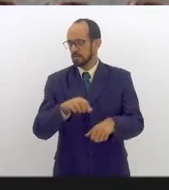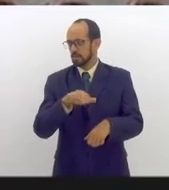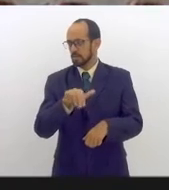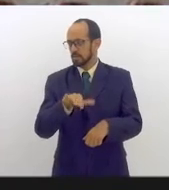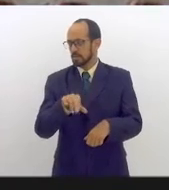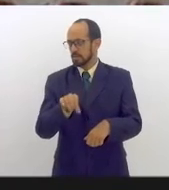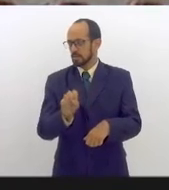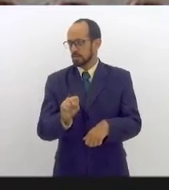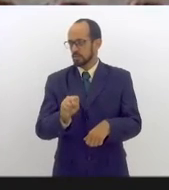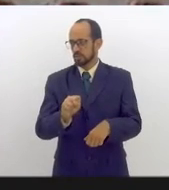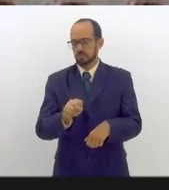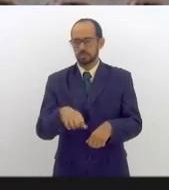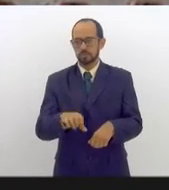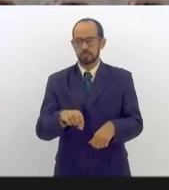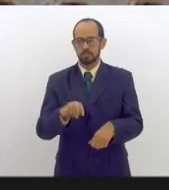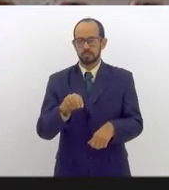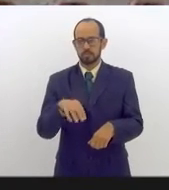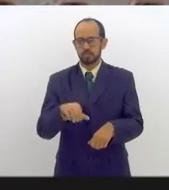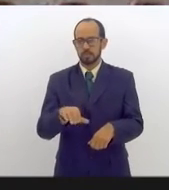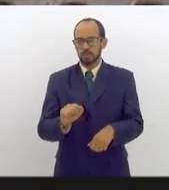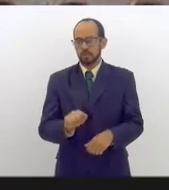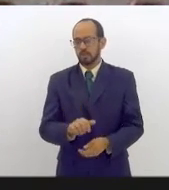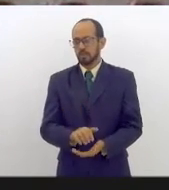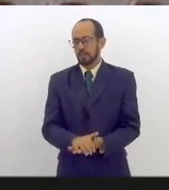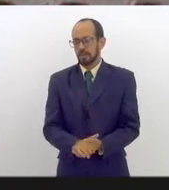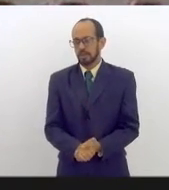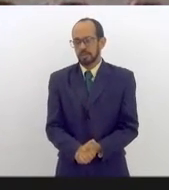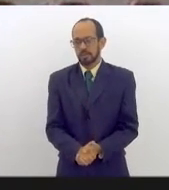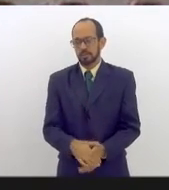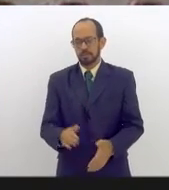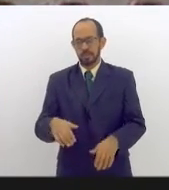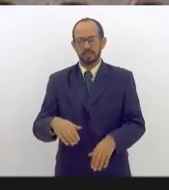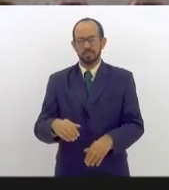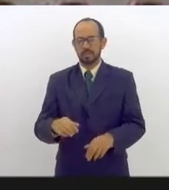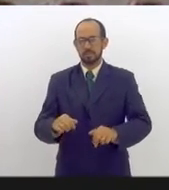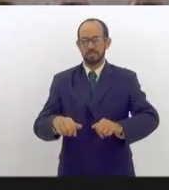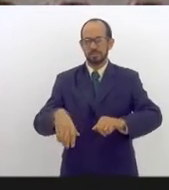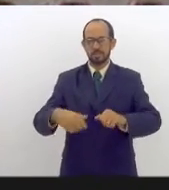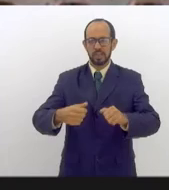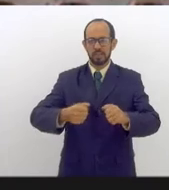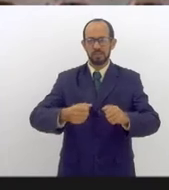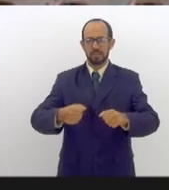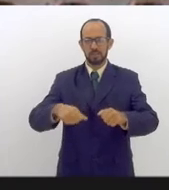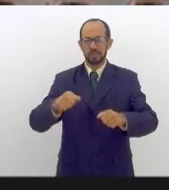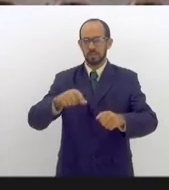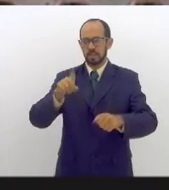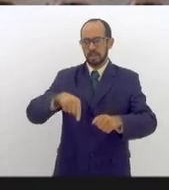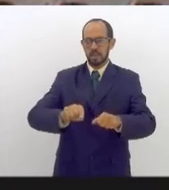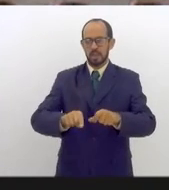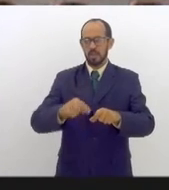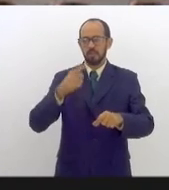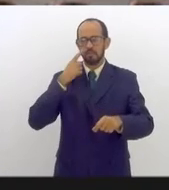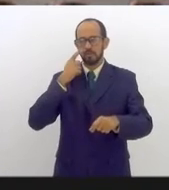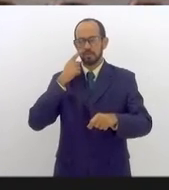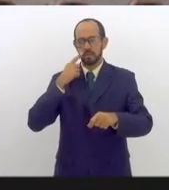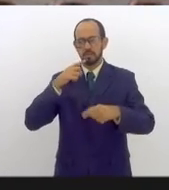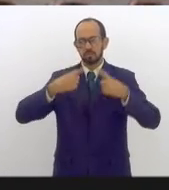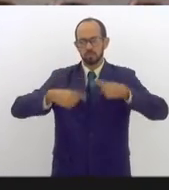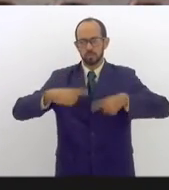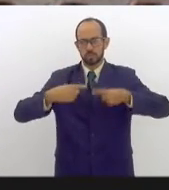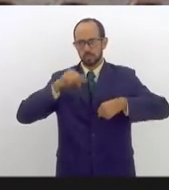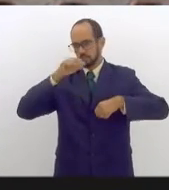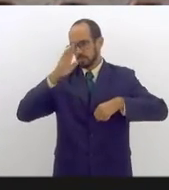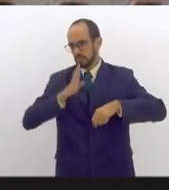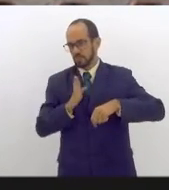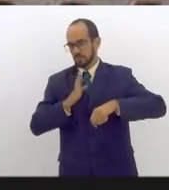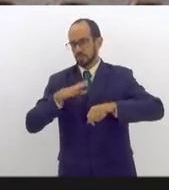uma medida fundamental no Brasil. Se nós não racializarmos as políticas no Brasil, a gente não vai conseguir, de